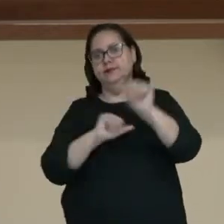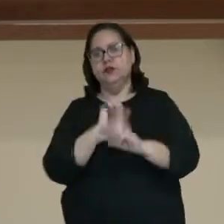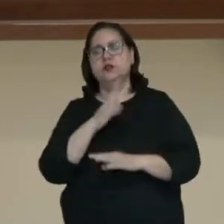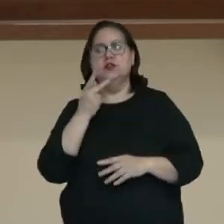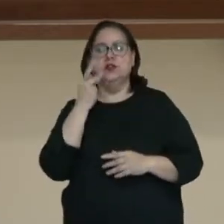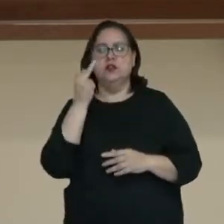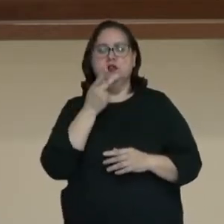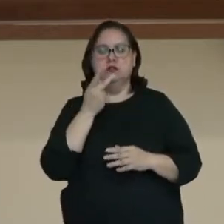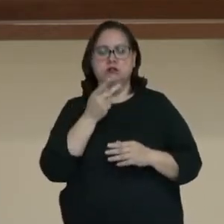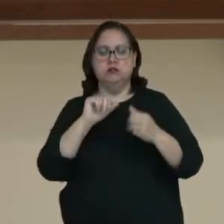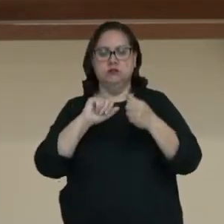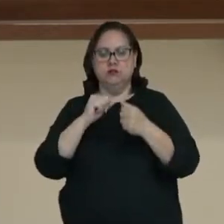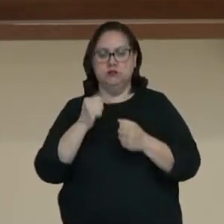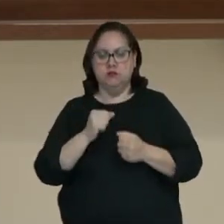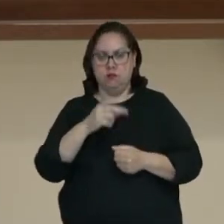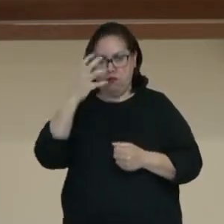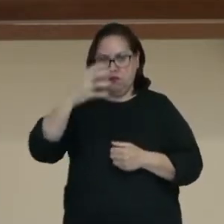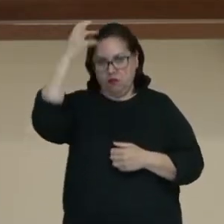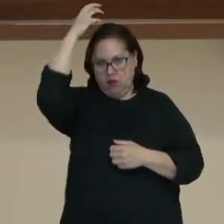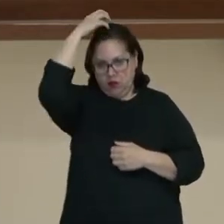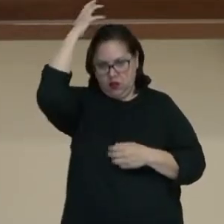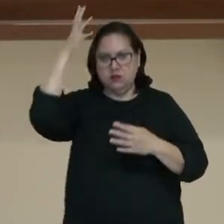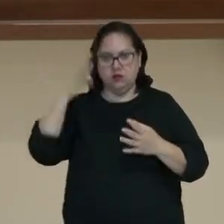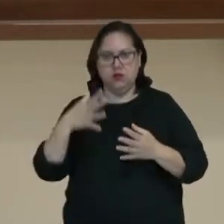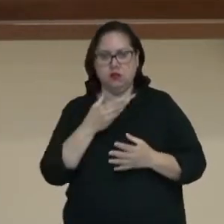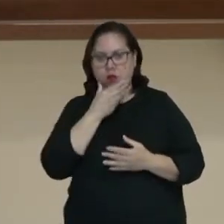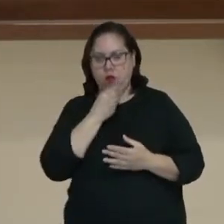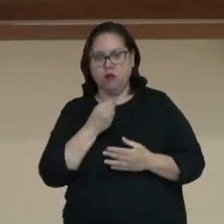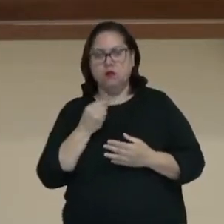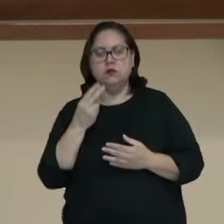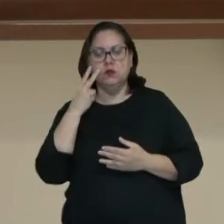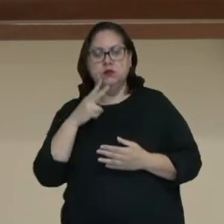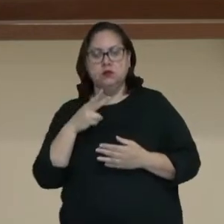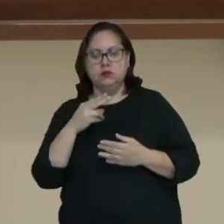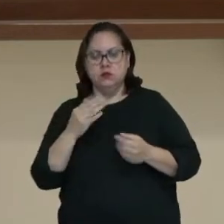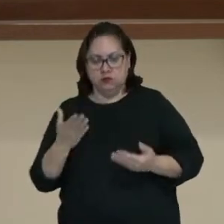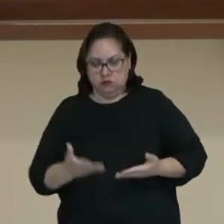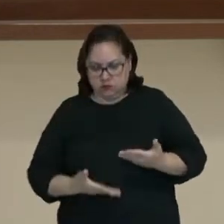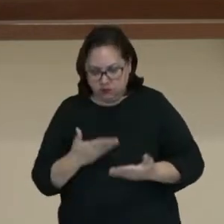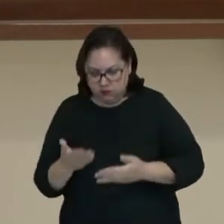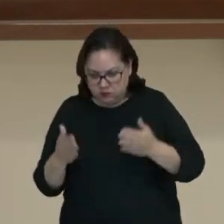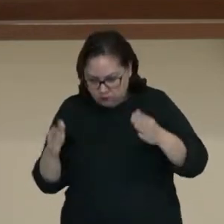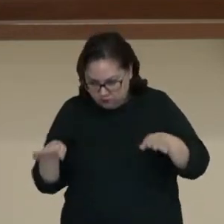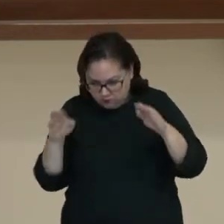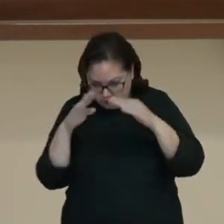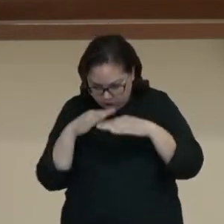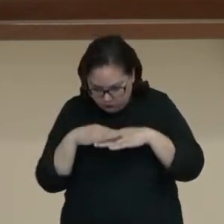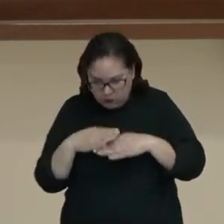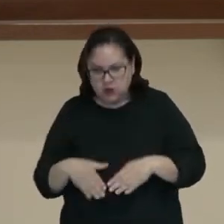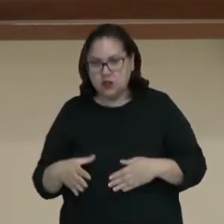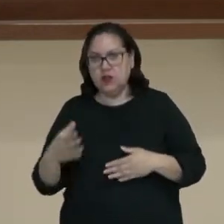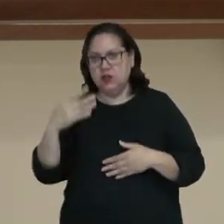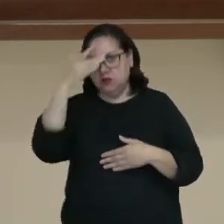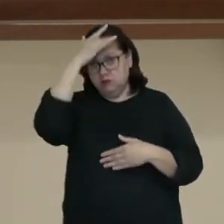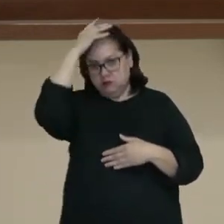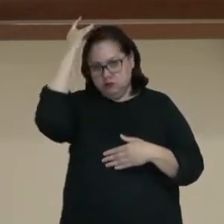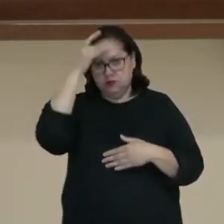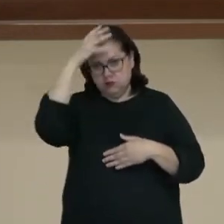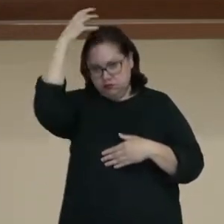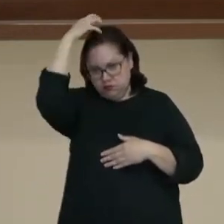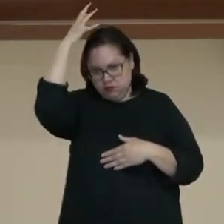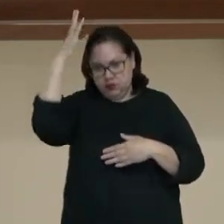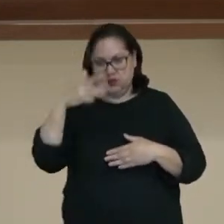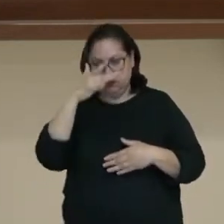gente está num regime de monarquia, a gente vê ali aí súdito, né? Tem o rei e tem o súdito. O súdito é